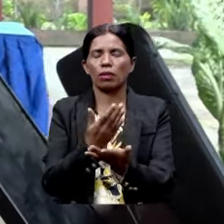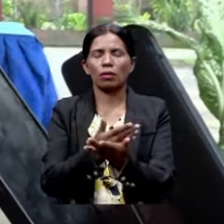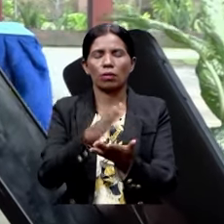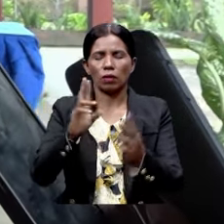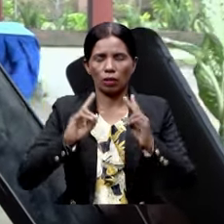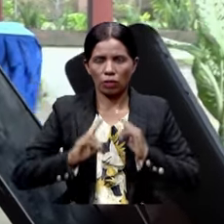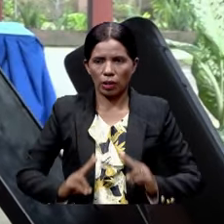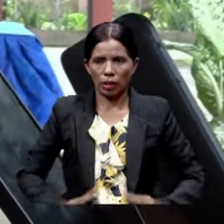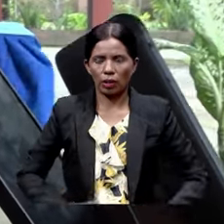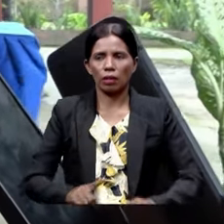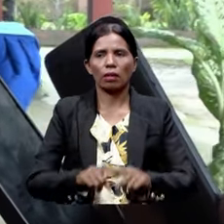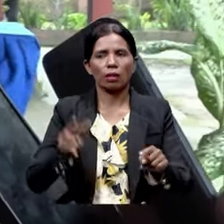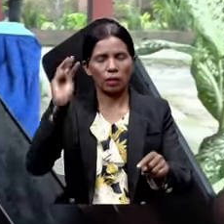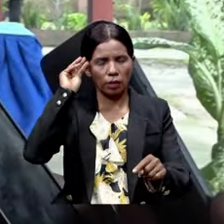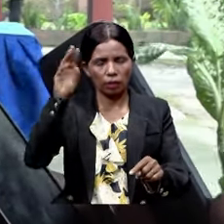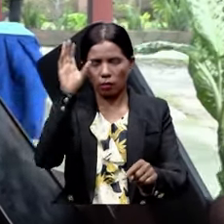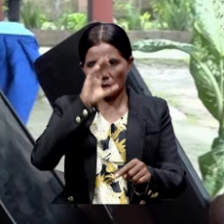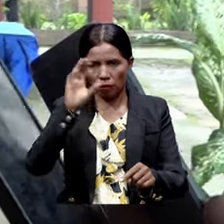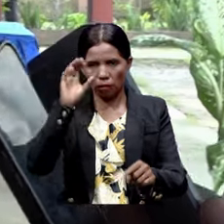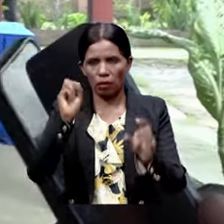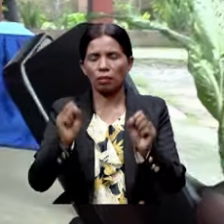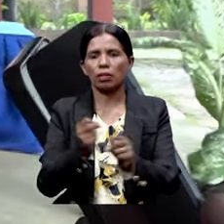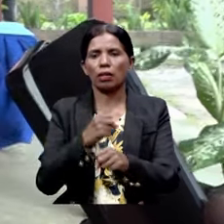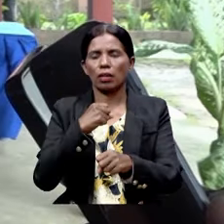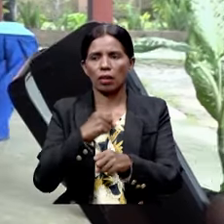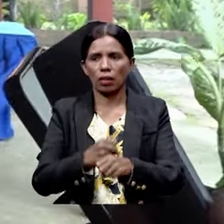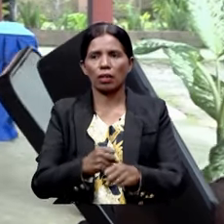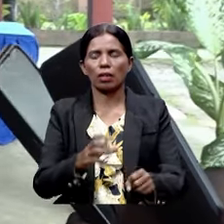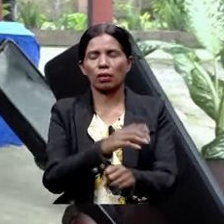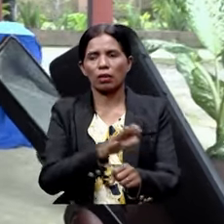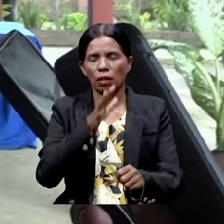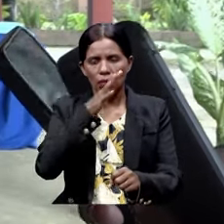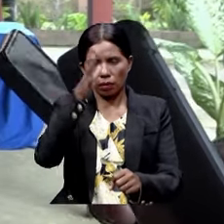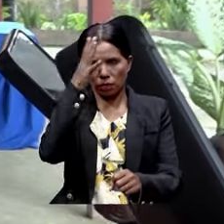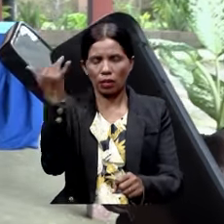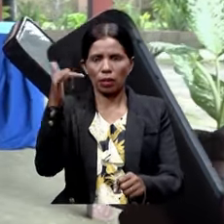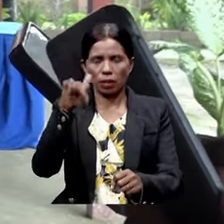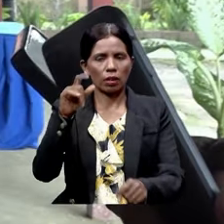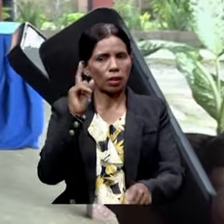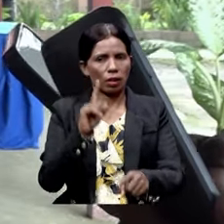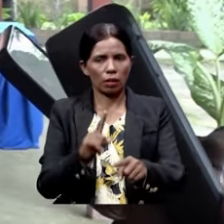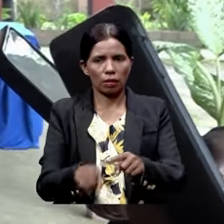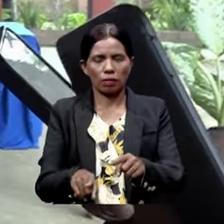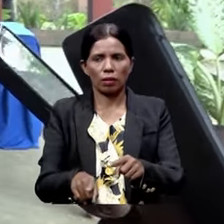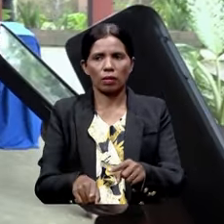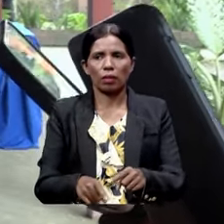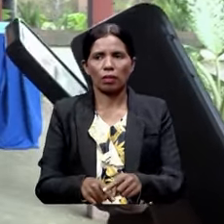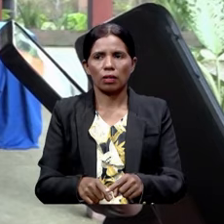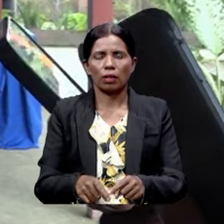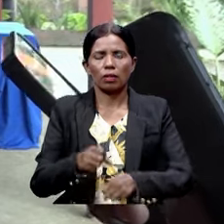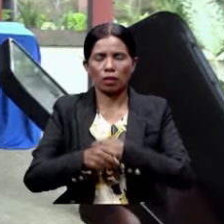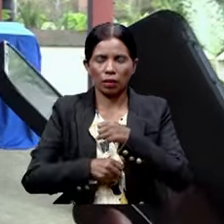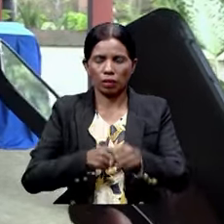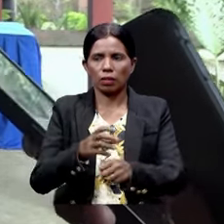farda mai be ministério buka atu bel halo de tal maneira atu inan amansira la bele sai sofre ka sa